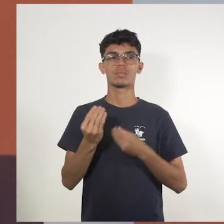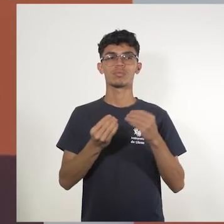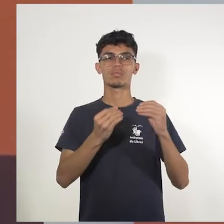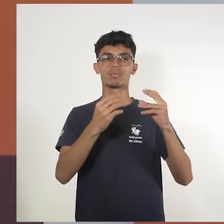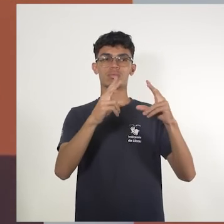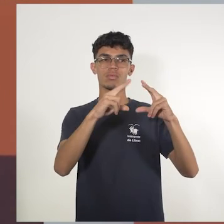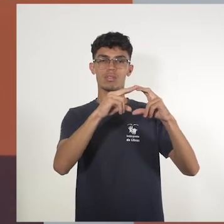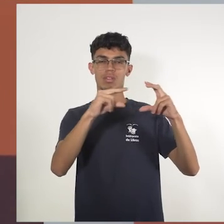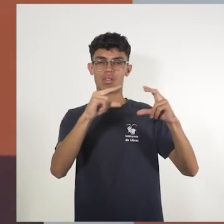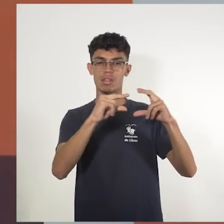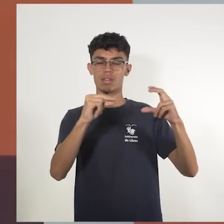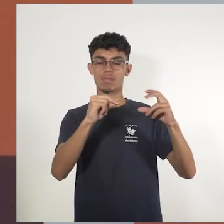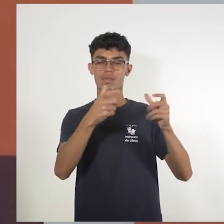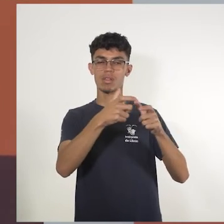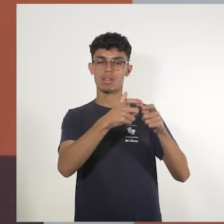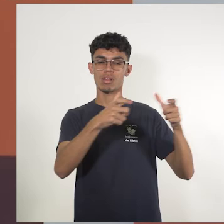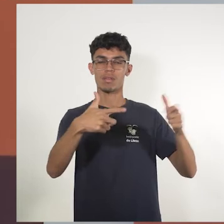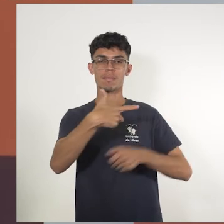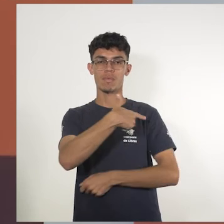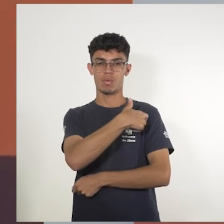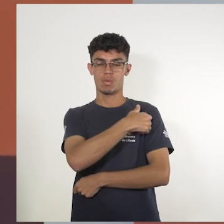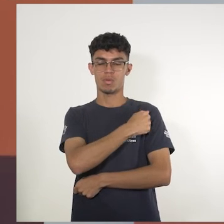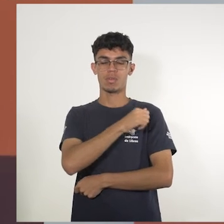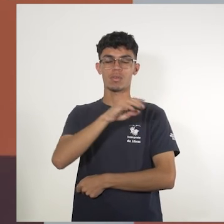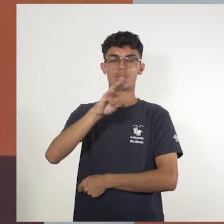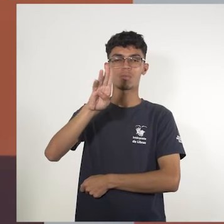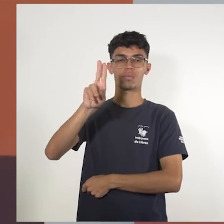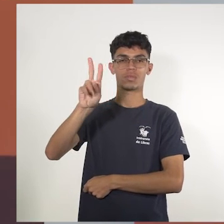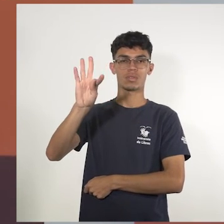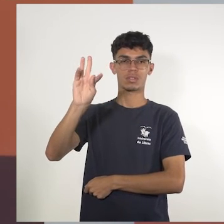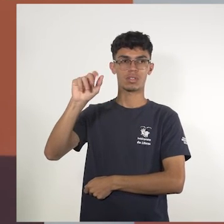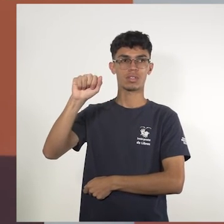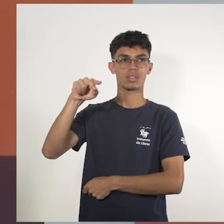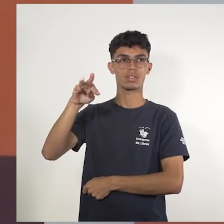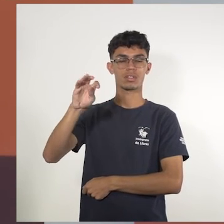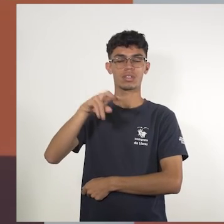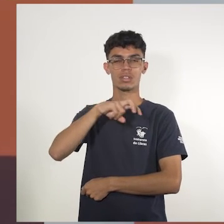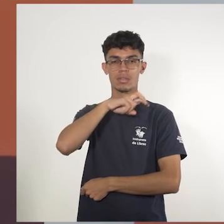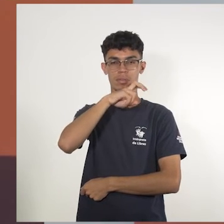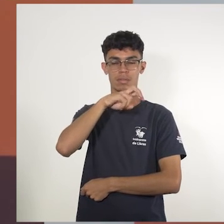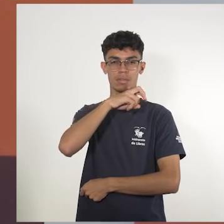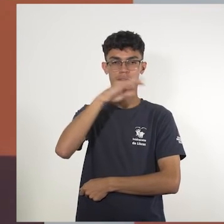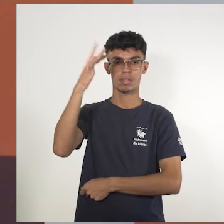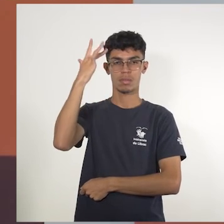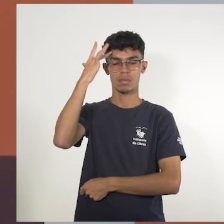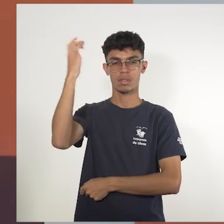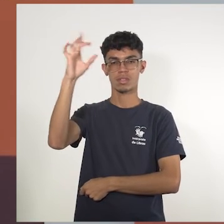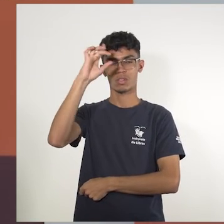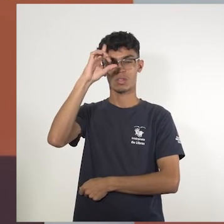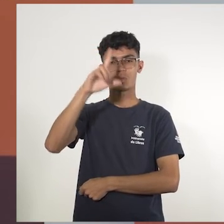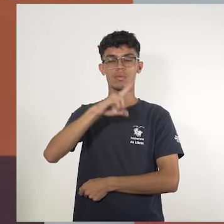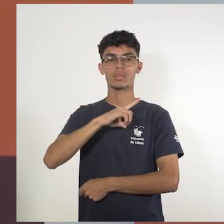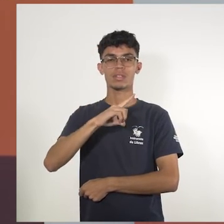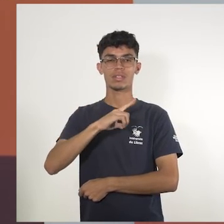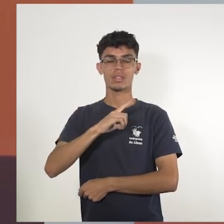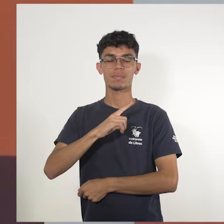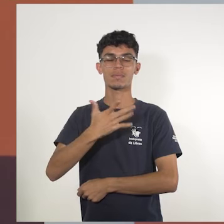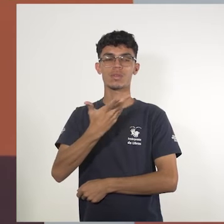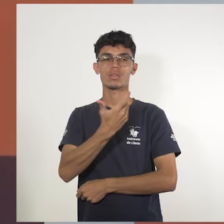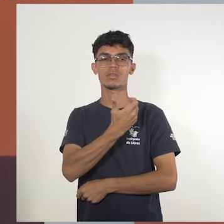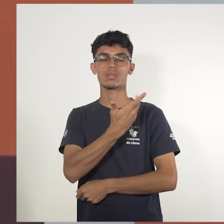com a remessa que vai chegar a partir da entrega do Butantan amanhã, até que dia teremos esse imunizante disponível? E a